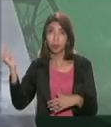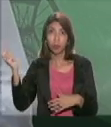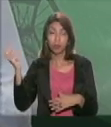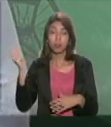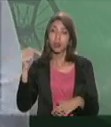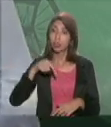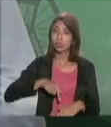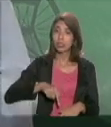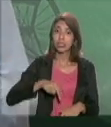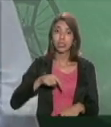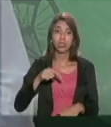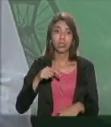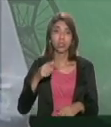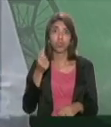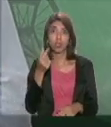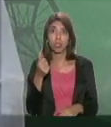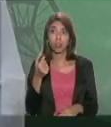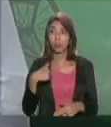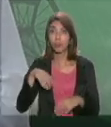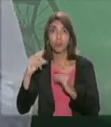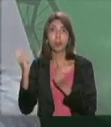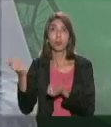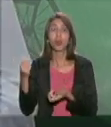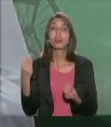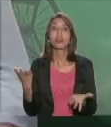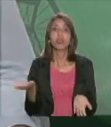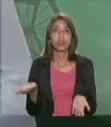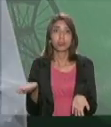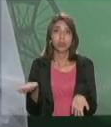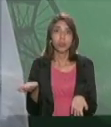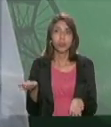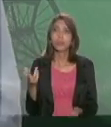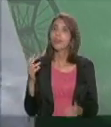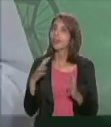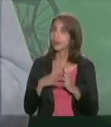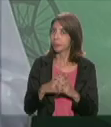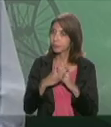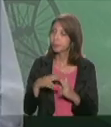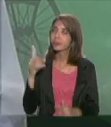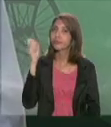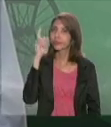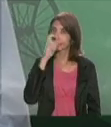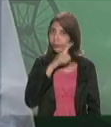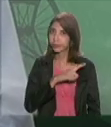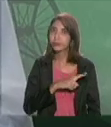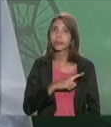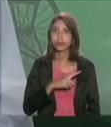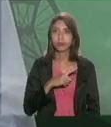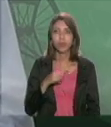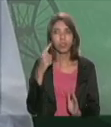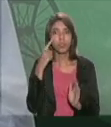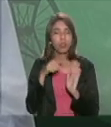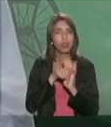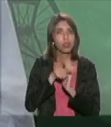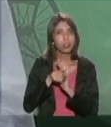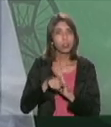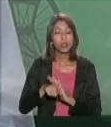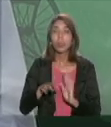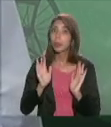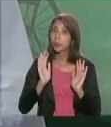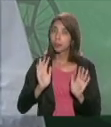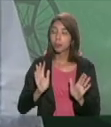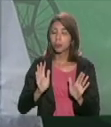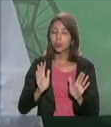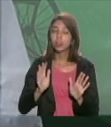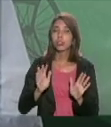embora, enchem, né, de dinheiro e vão embora. E aí? É complicado você fazer essa avaliação.